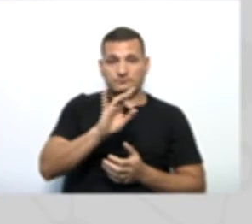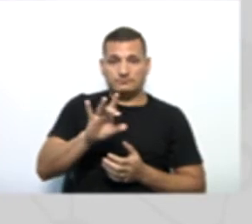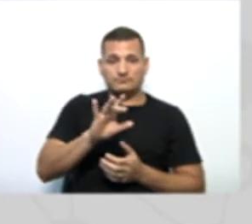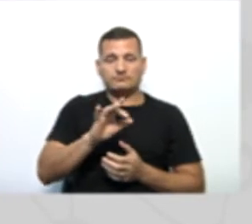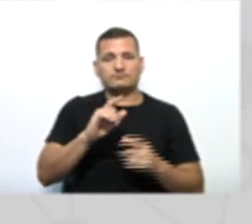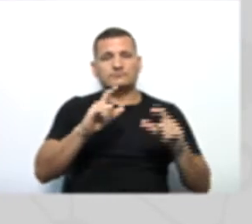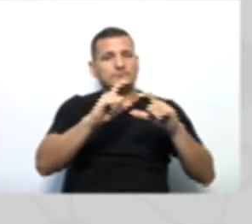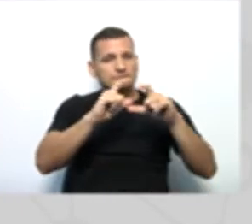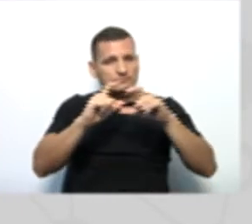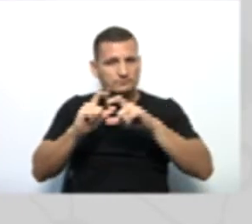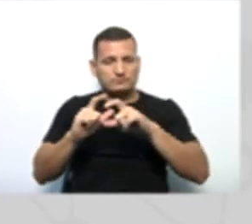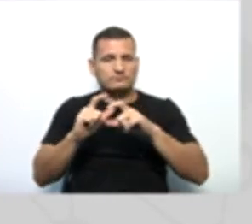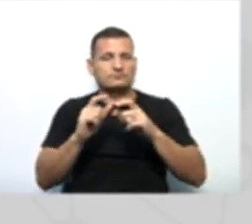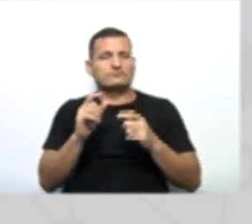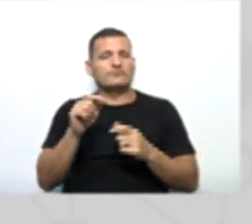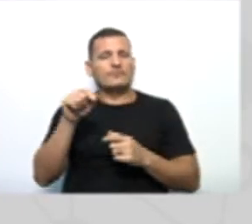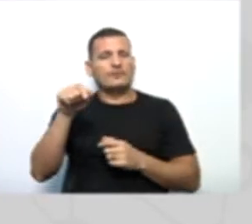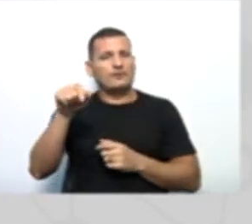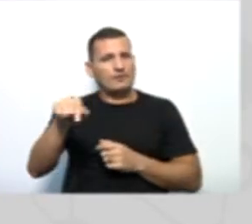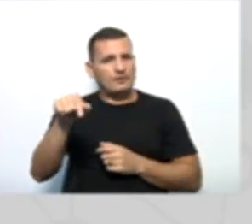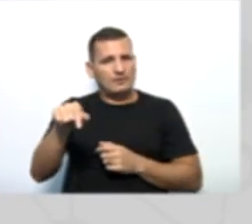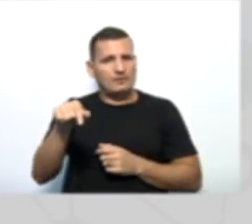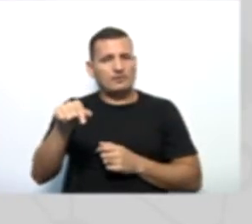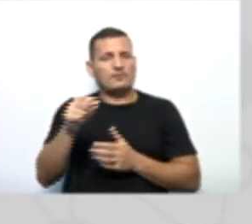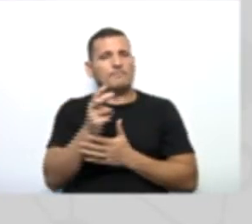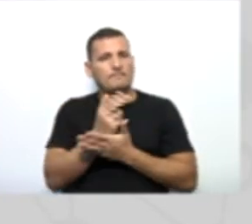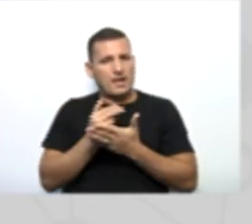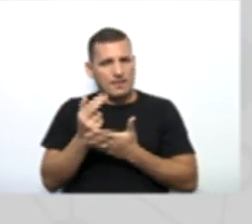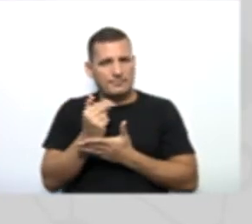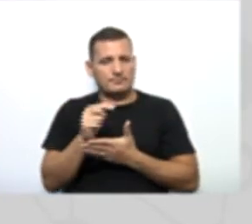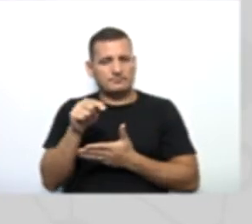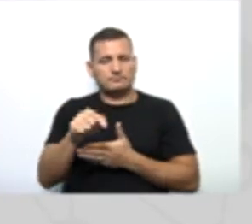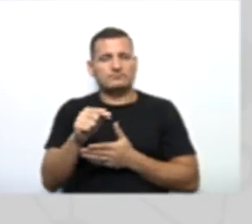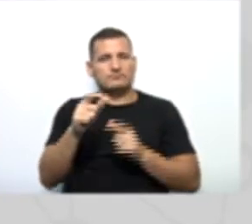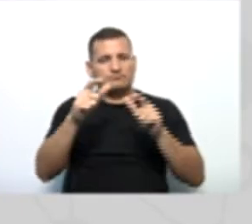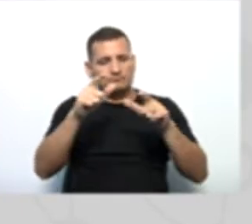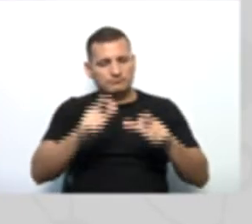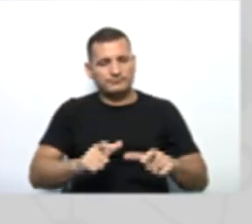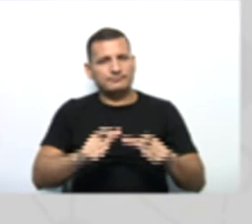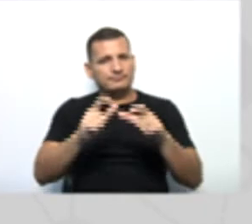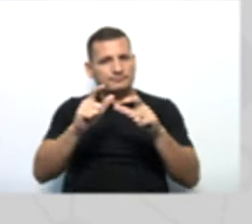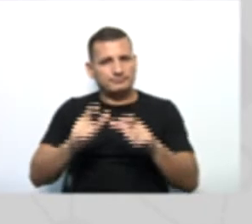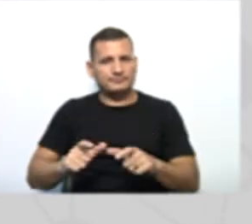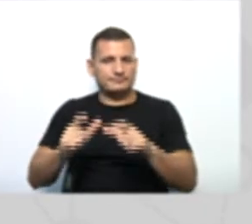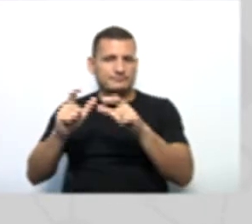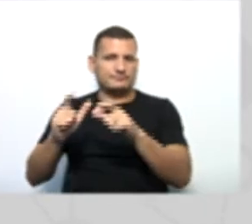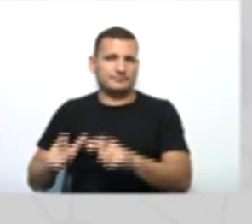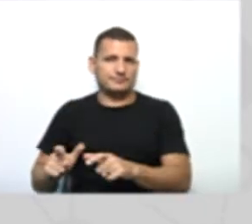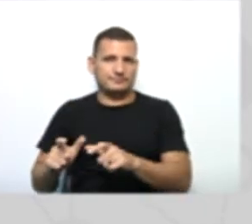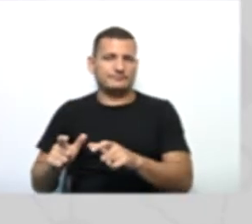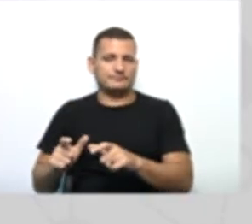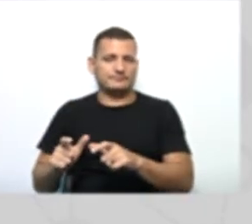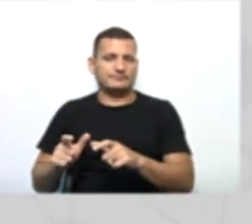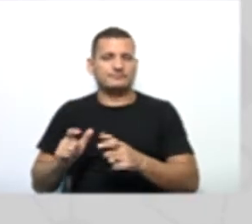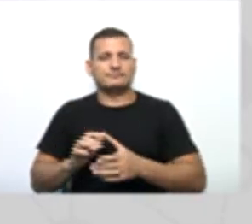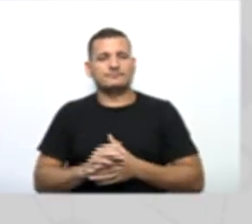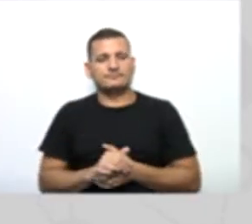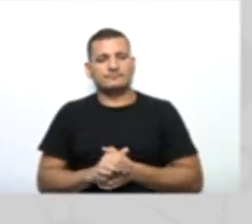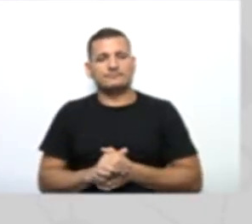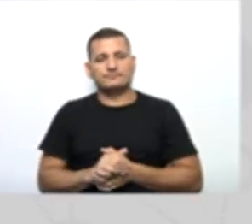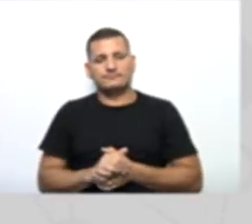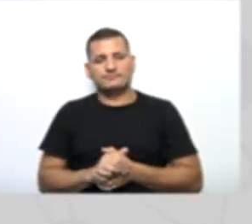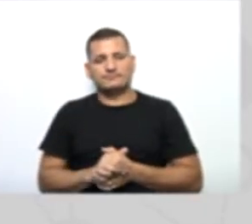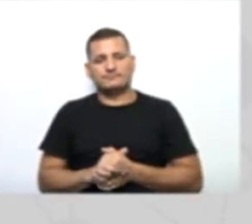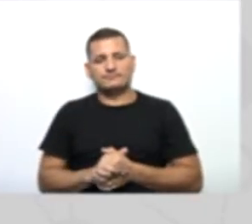deve ser colocado naquela parte do mapa que corresponde ao local que existe o problema,